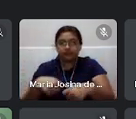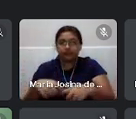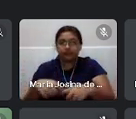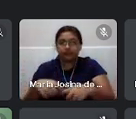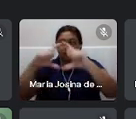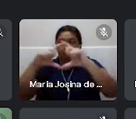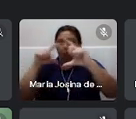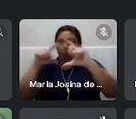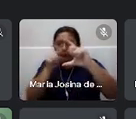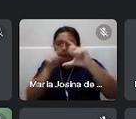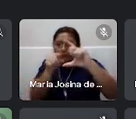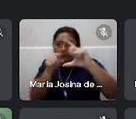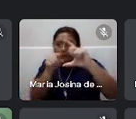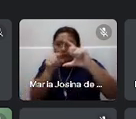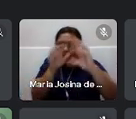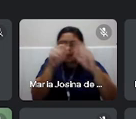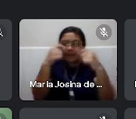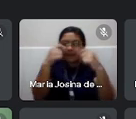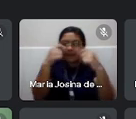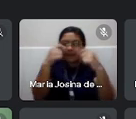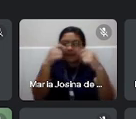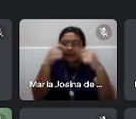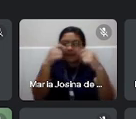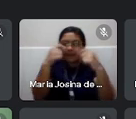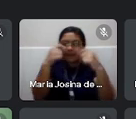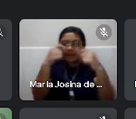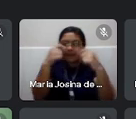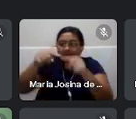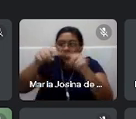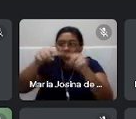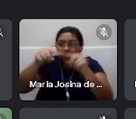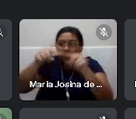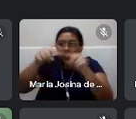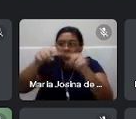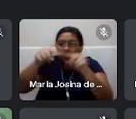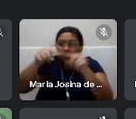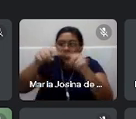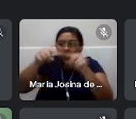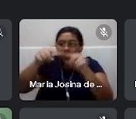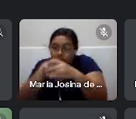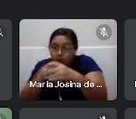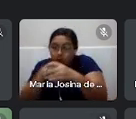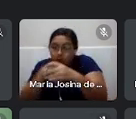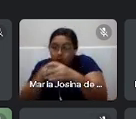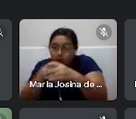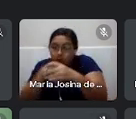caia dentro de um quadrado de lado L,